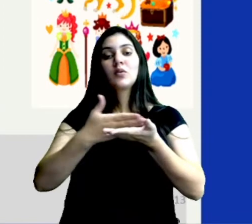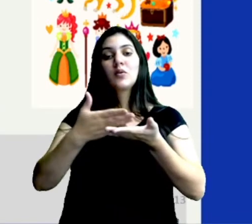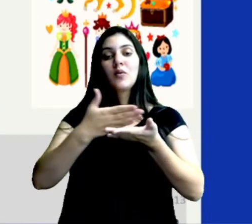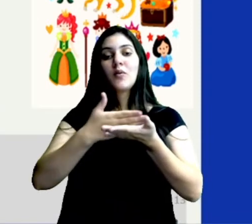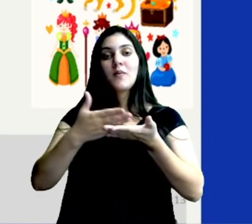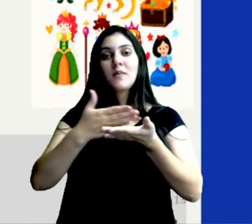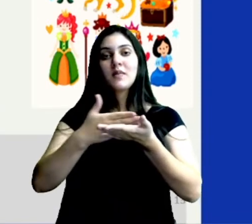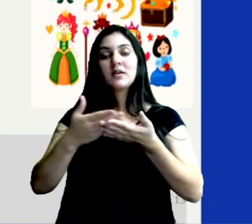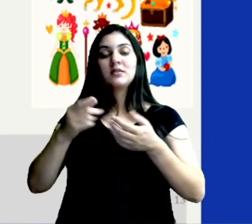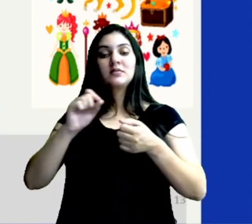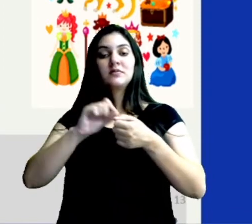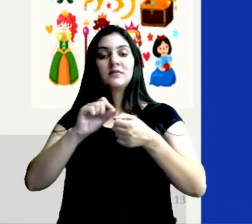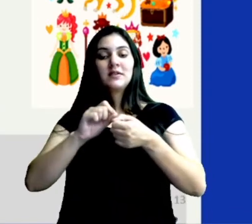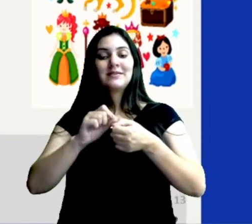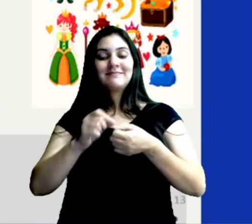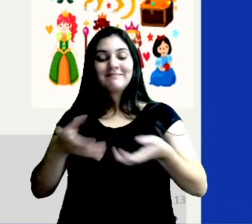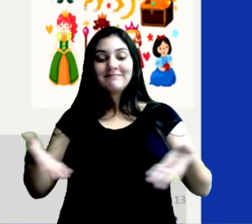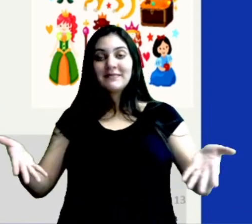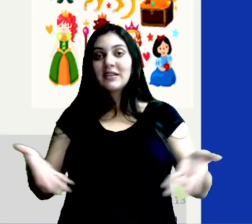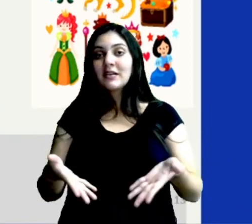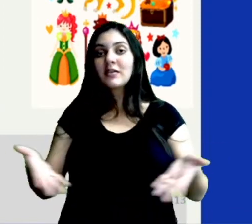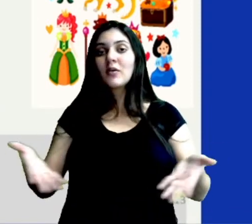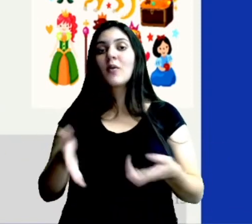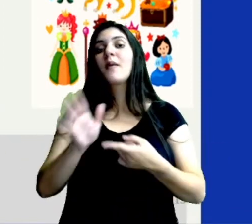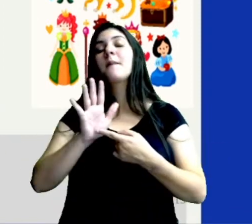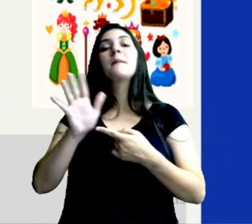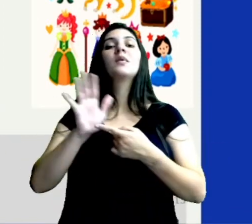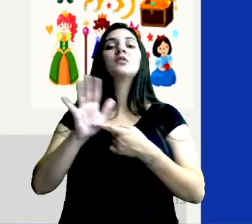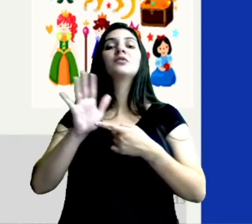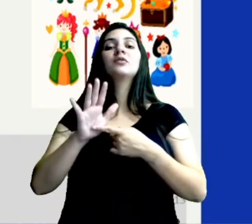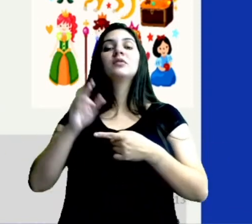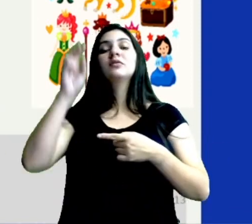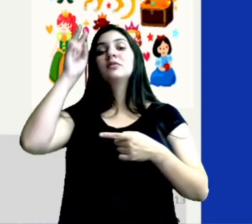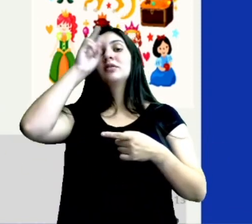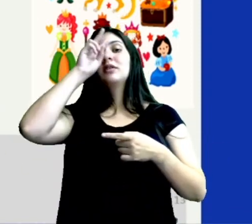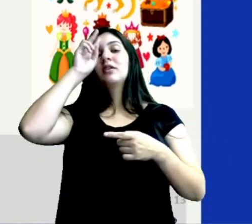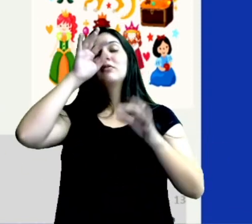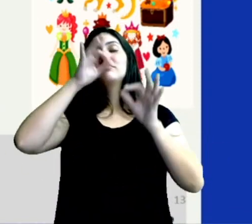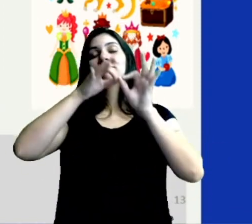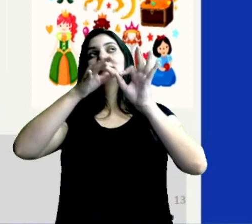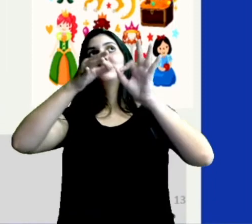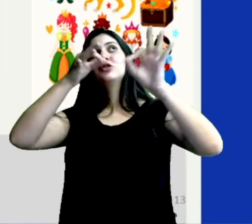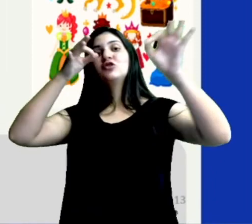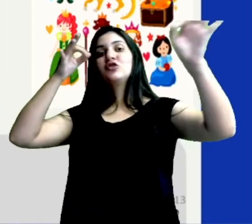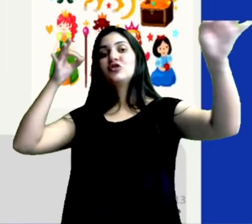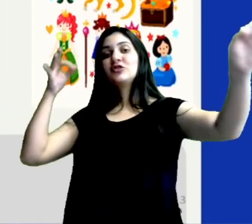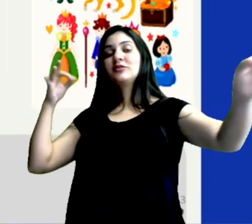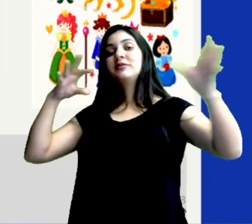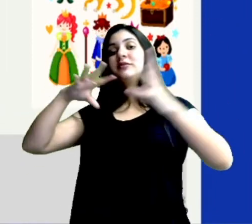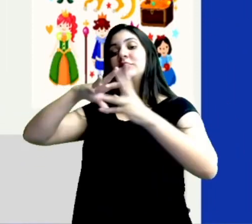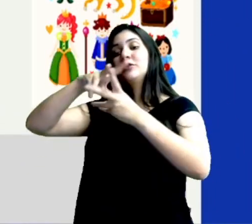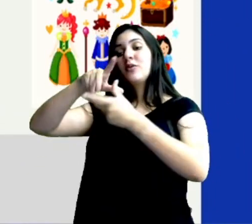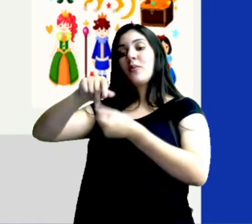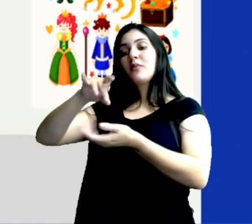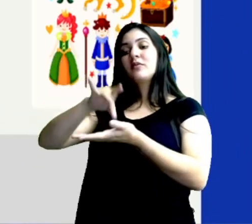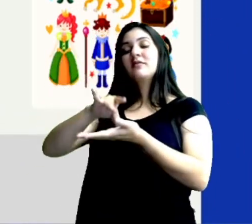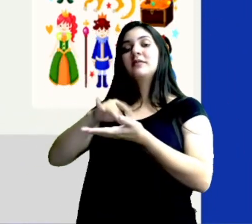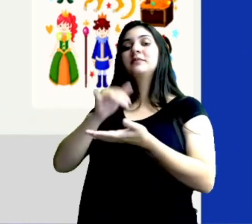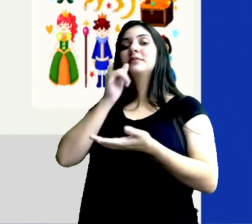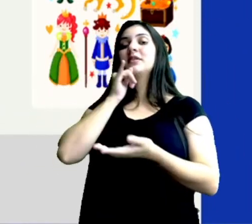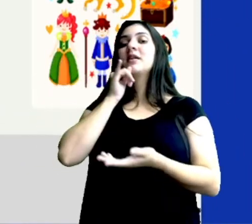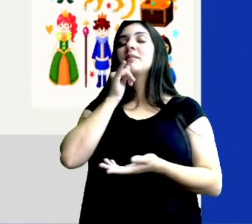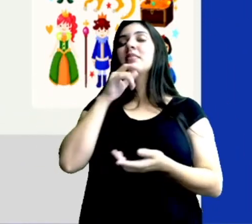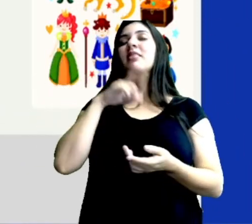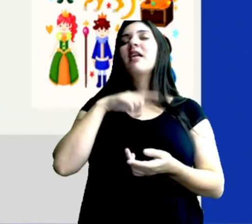do aqui e do agora, mostrando que a história se passa longe de um mundo real. Por exemplo, era uma